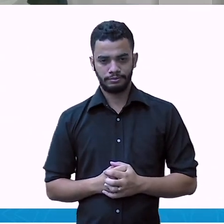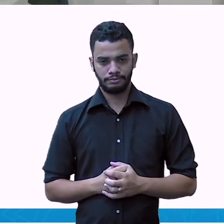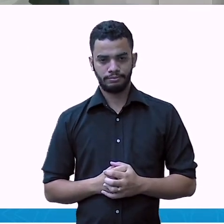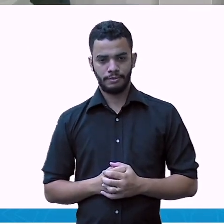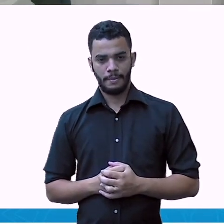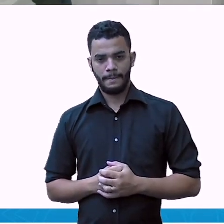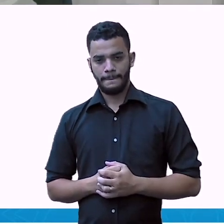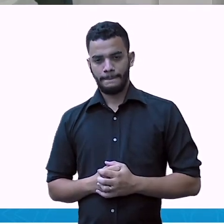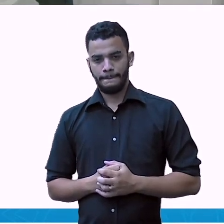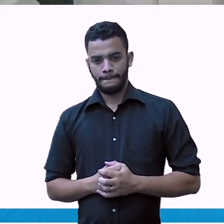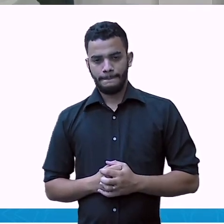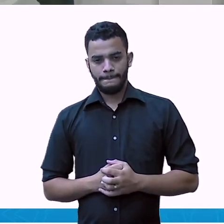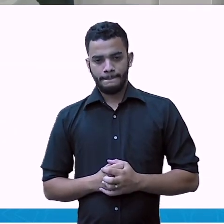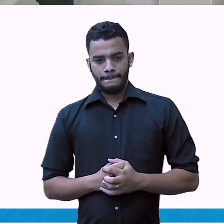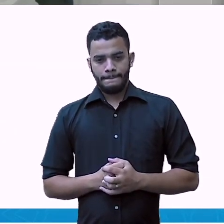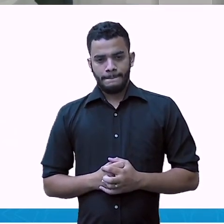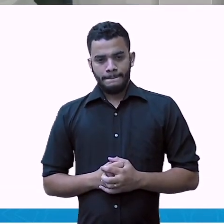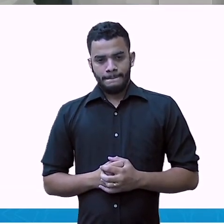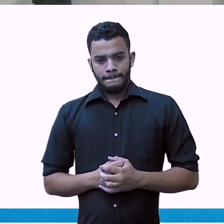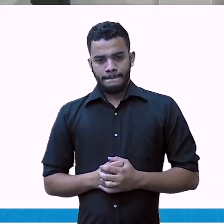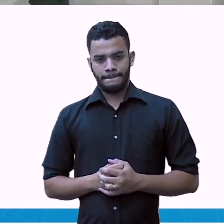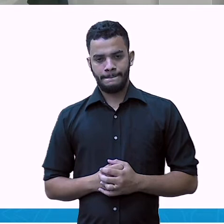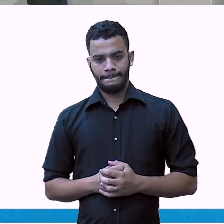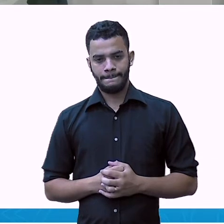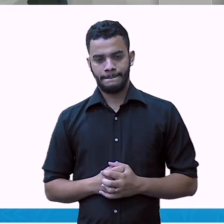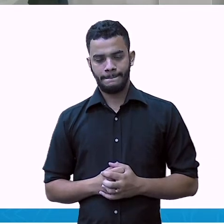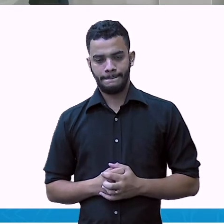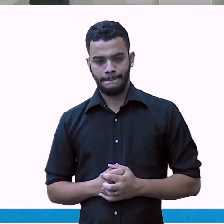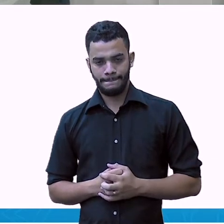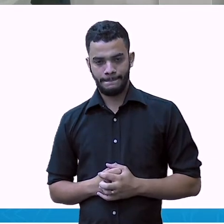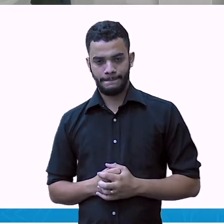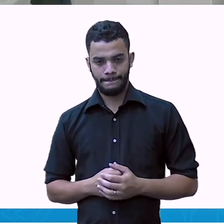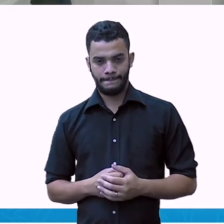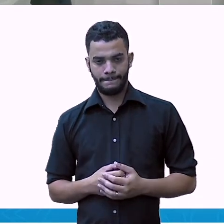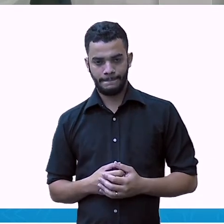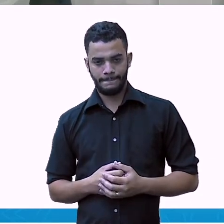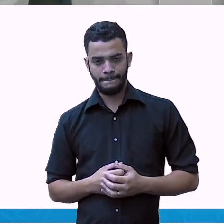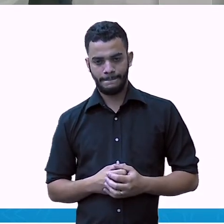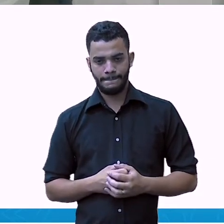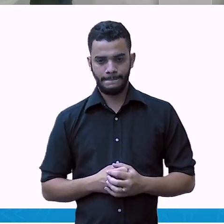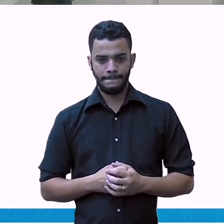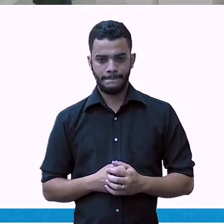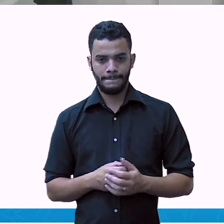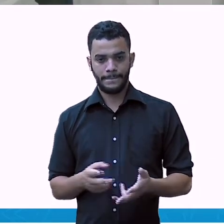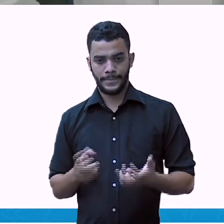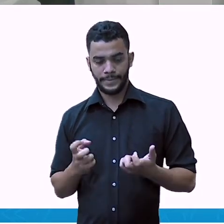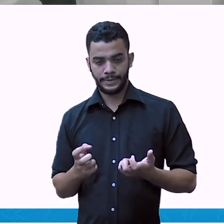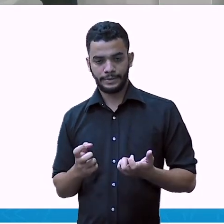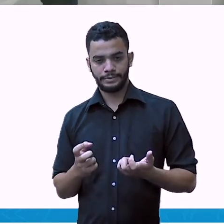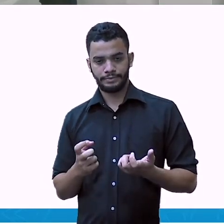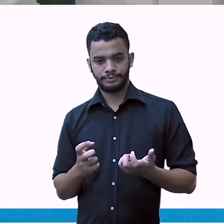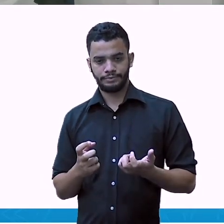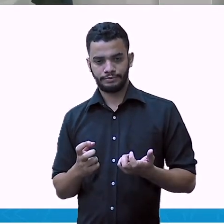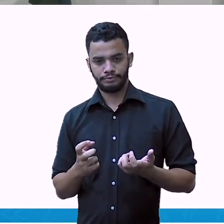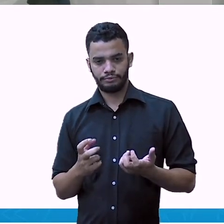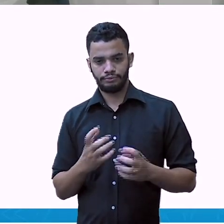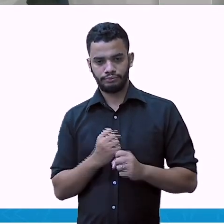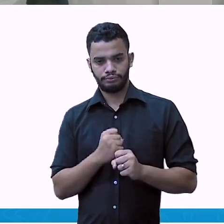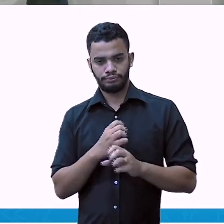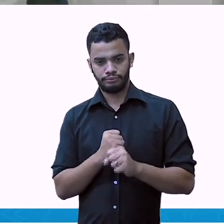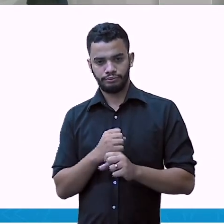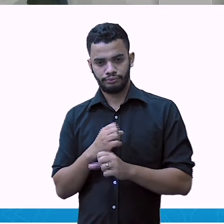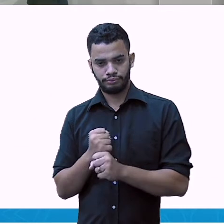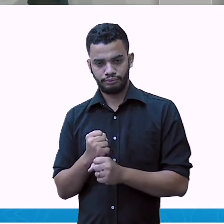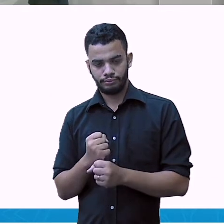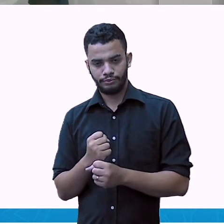mais 7, 8, mais 4, 12. Fica o 2 e sobe o 1. 1 mais